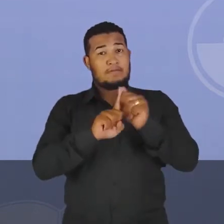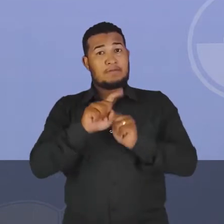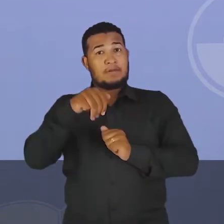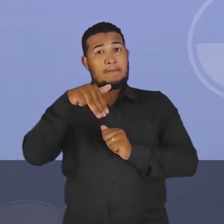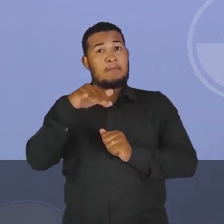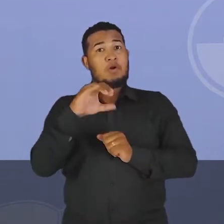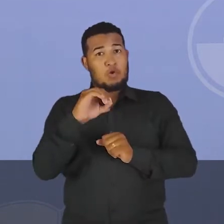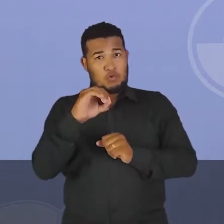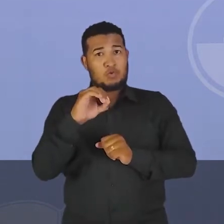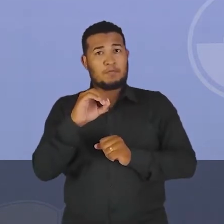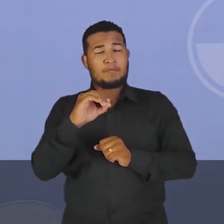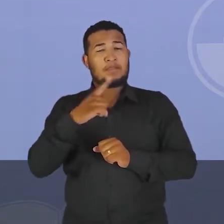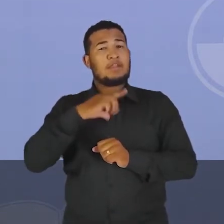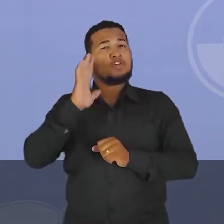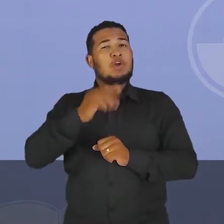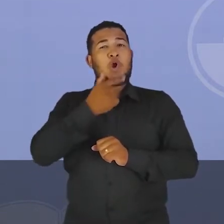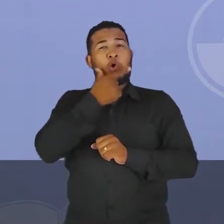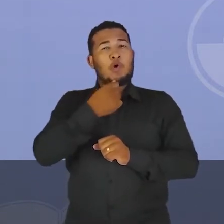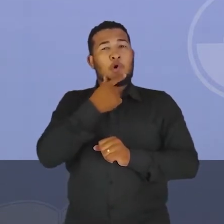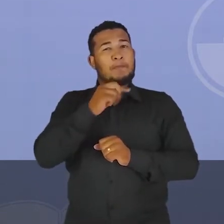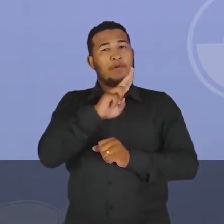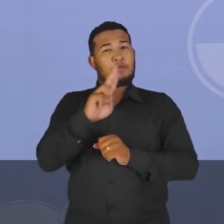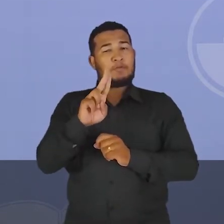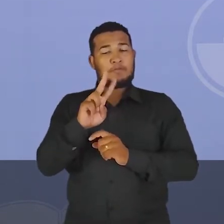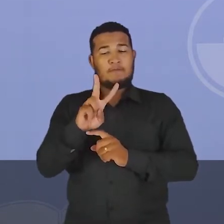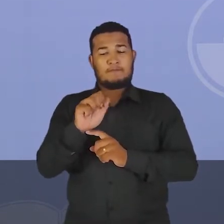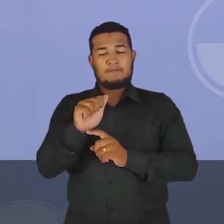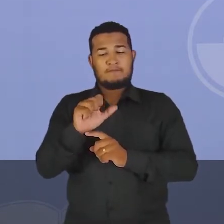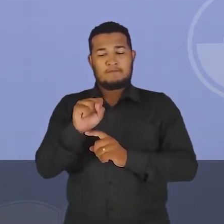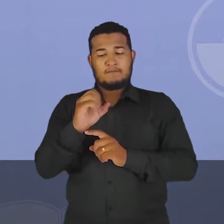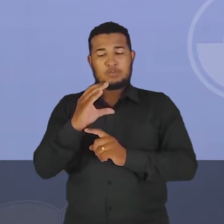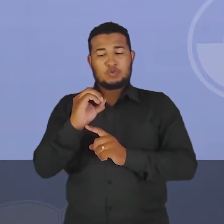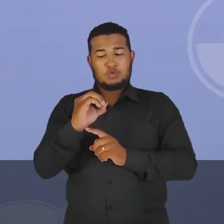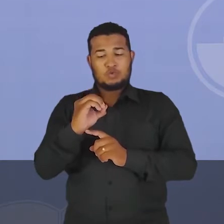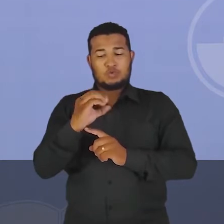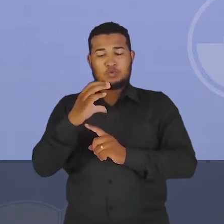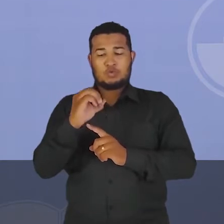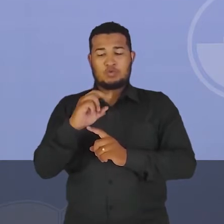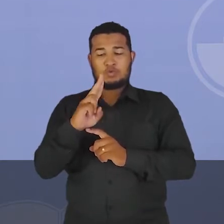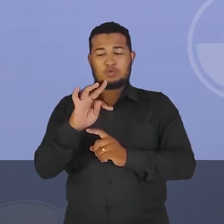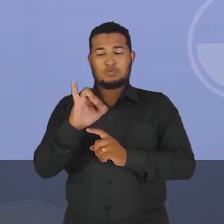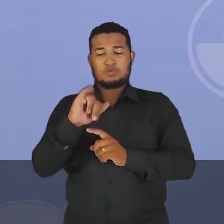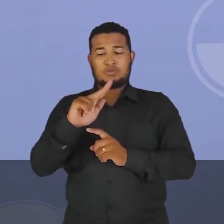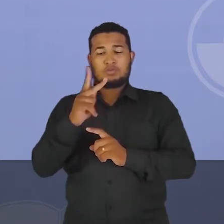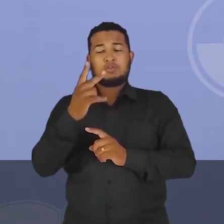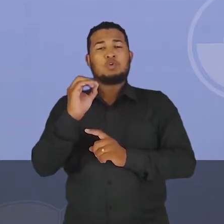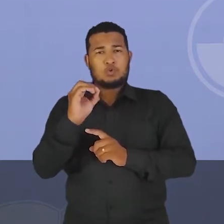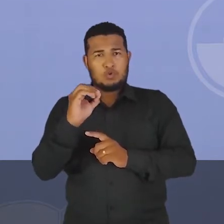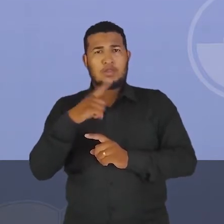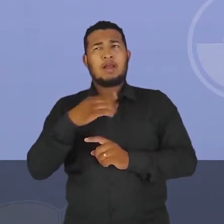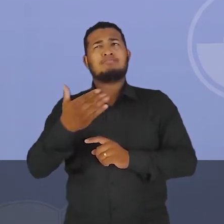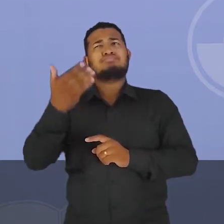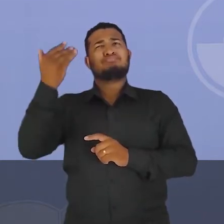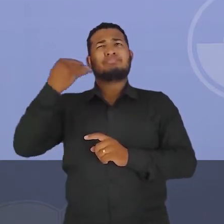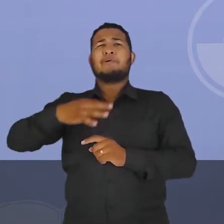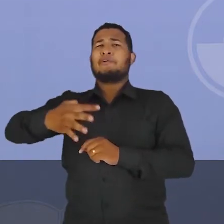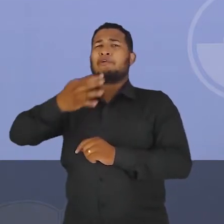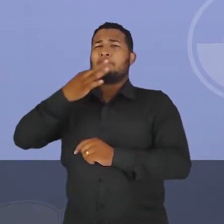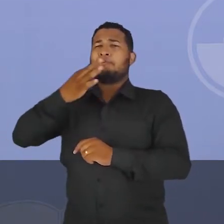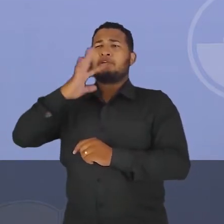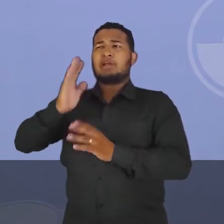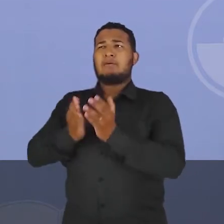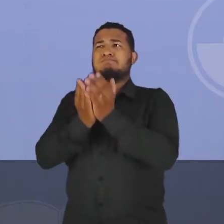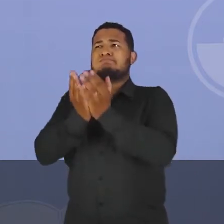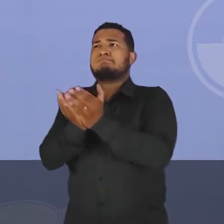1535, o fidalgo português Vasco Fernandes Coutinho, que era um veterano das campanhas na Índia, na África, ele era um